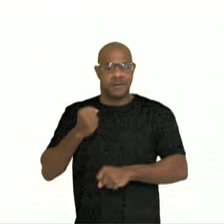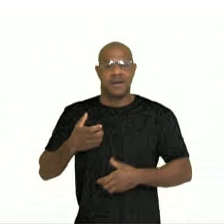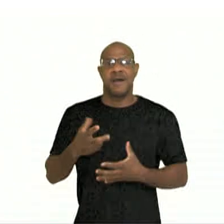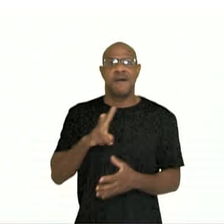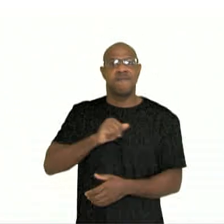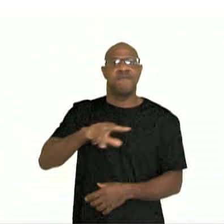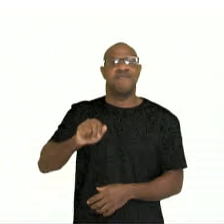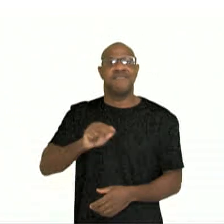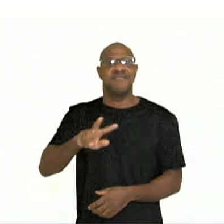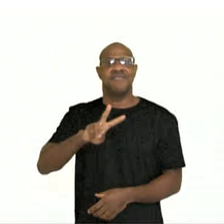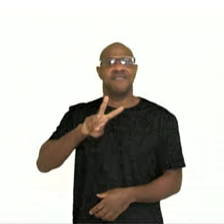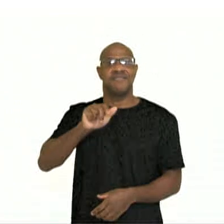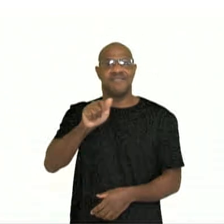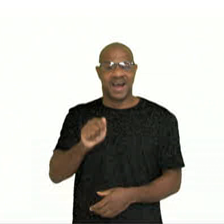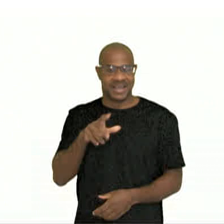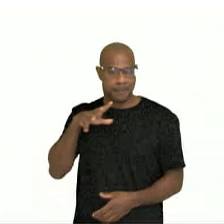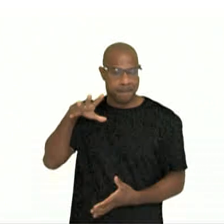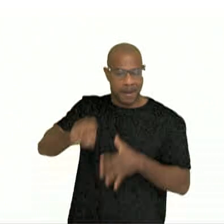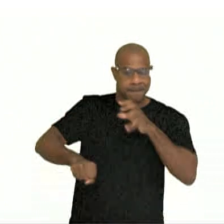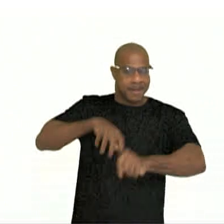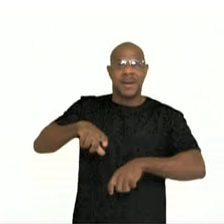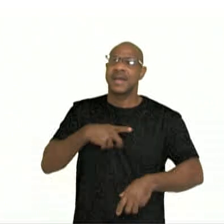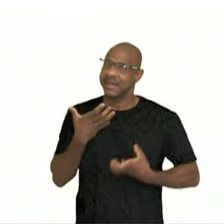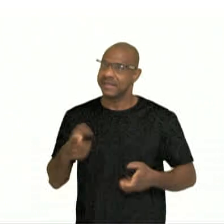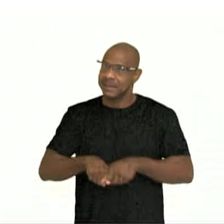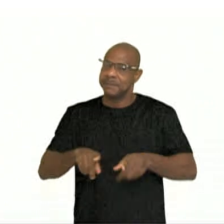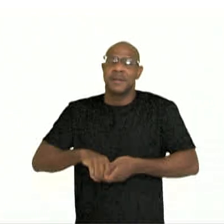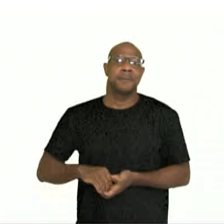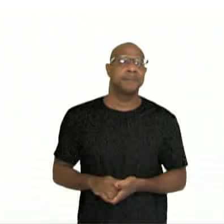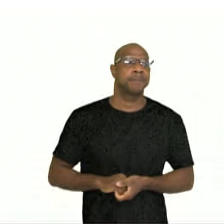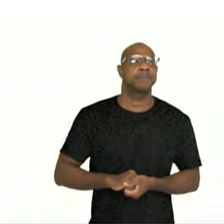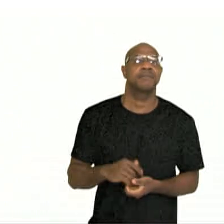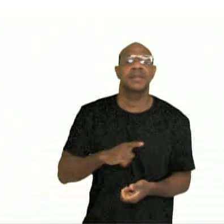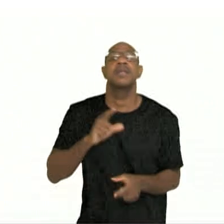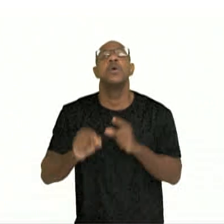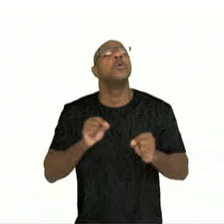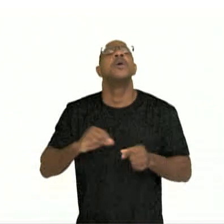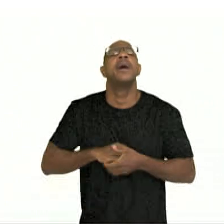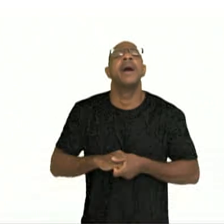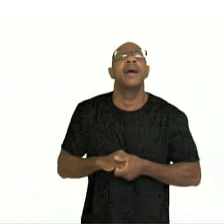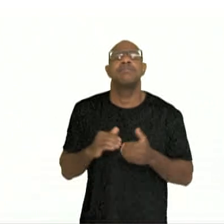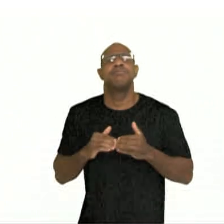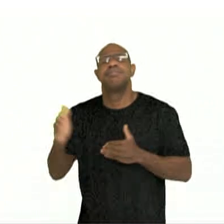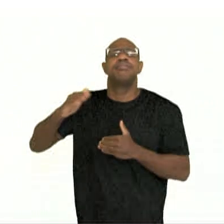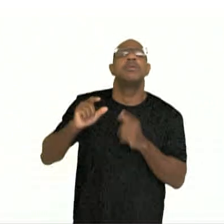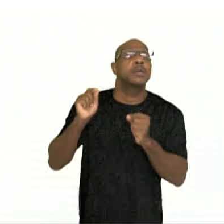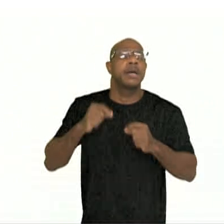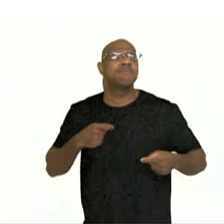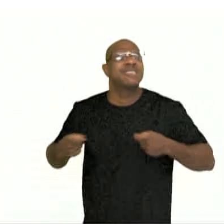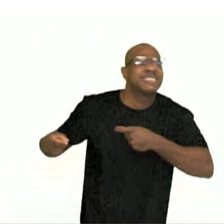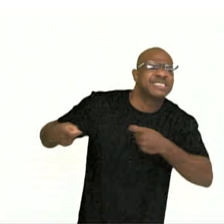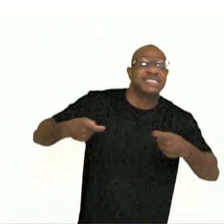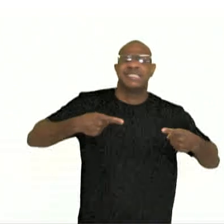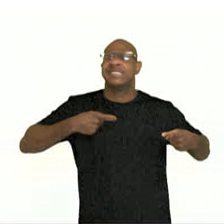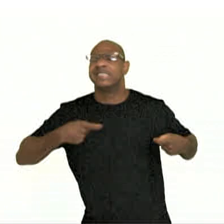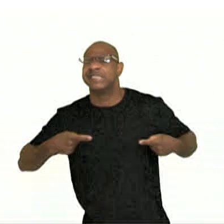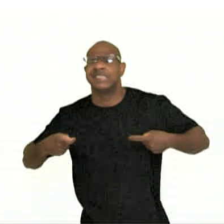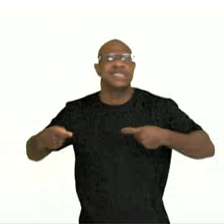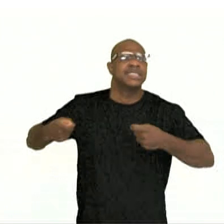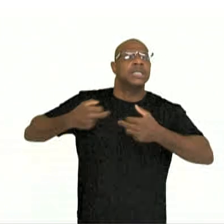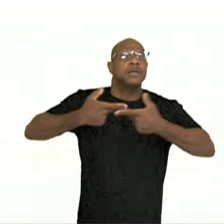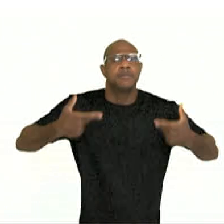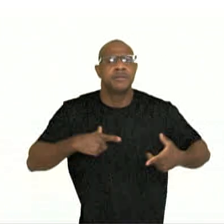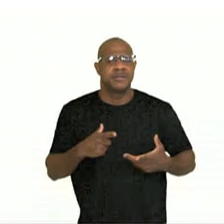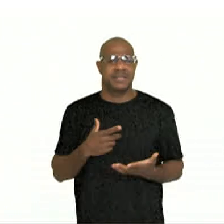ascensão dos militares vai fazer com que esse fortalecimento dos comandantes do exército ela ultrapasse a guerra, ela ultrapasse